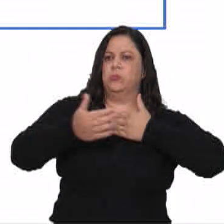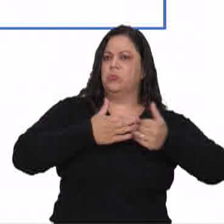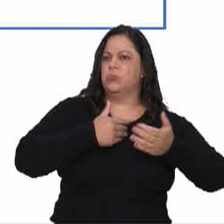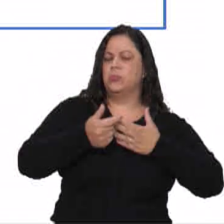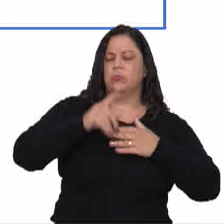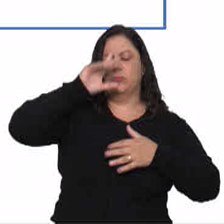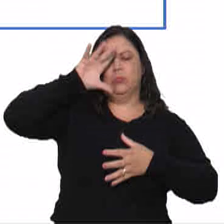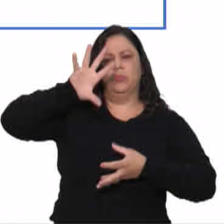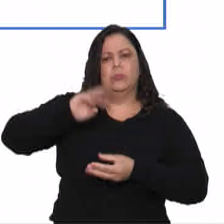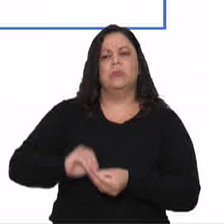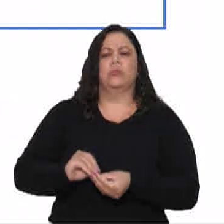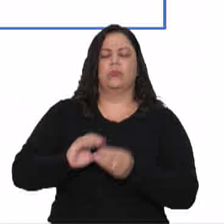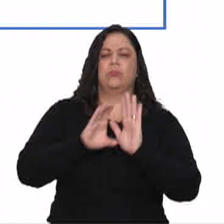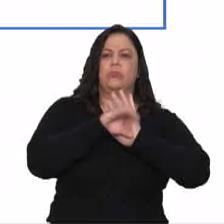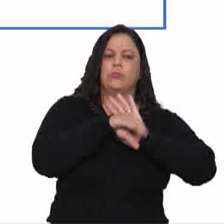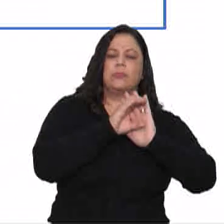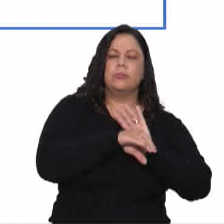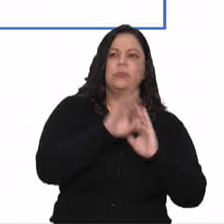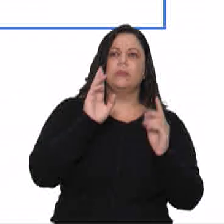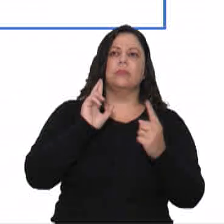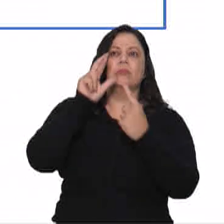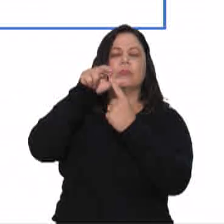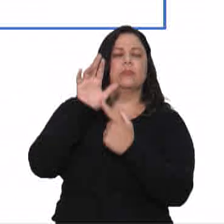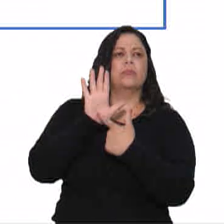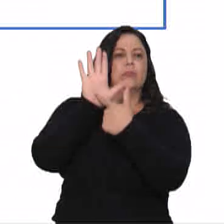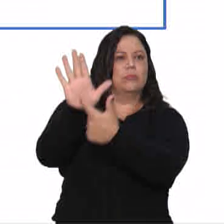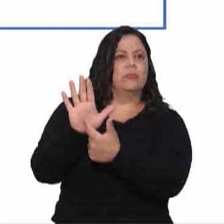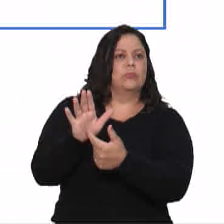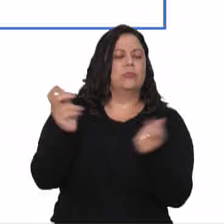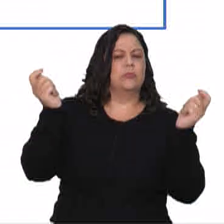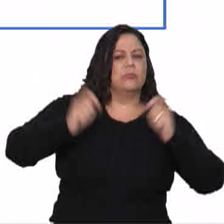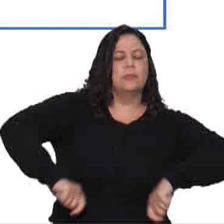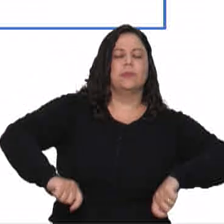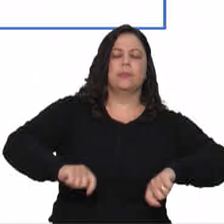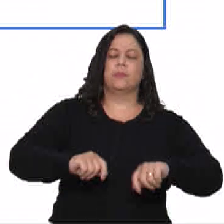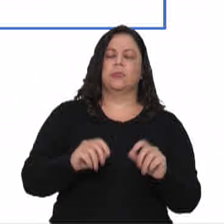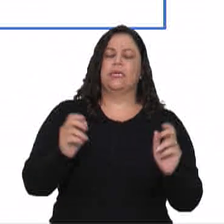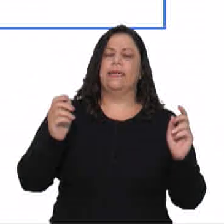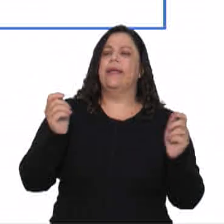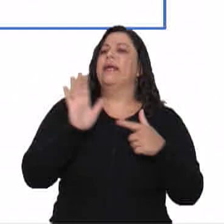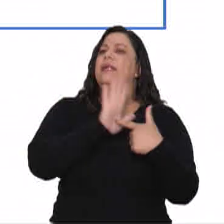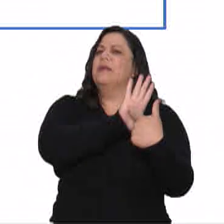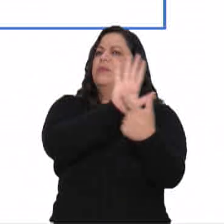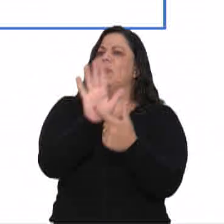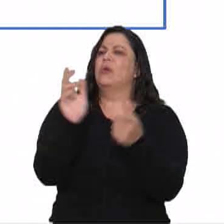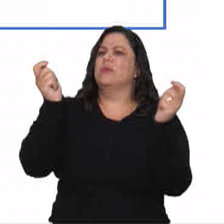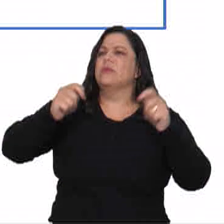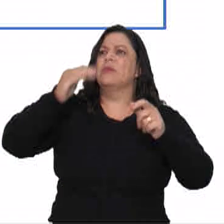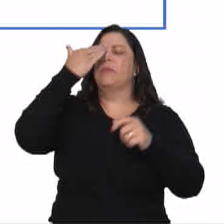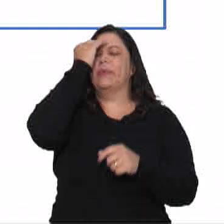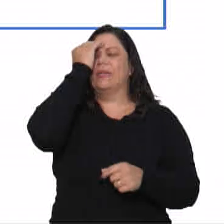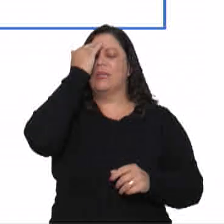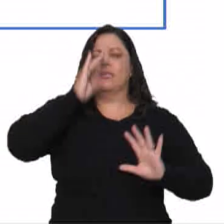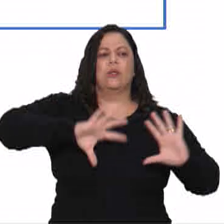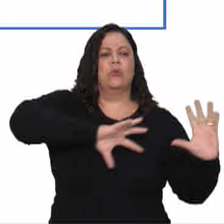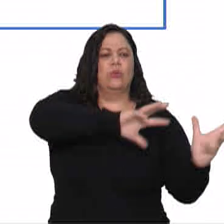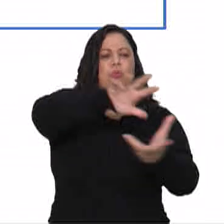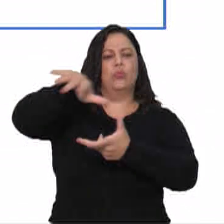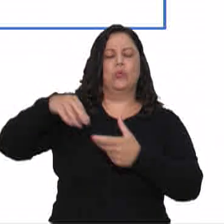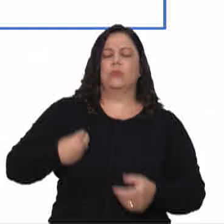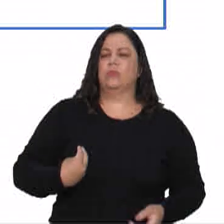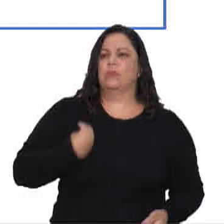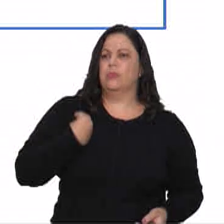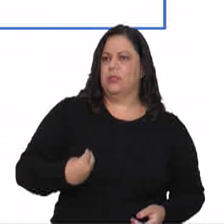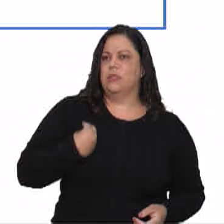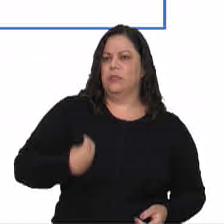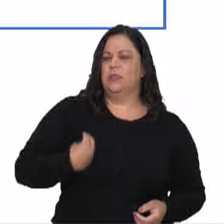conceitual das representações. Sob a intuição para Nietzsche, Heráclito expressa uma compreensão do mundo presente como movediço